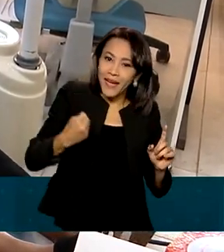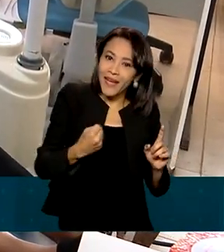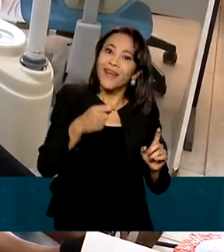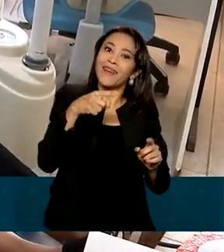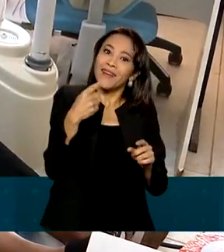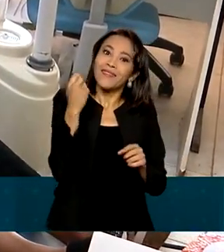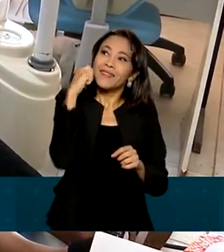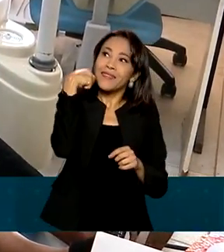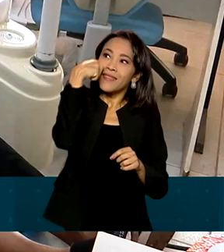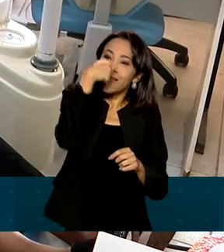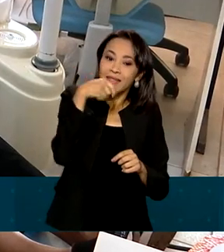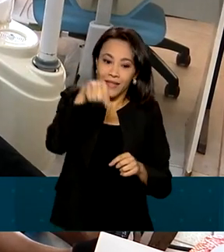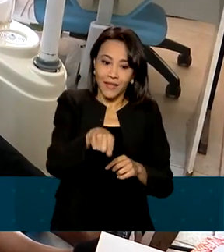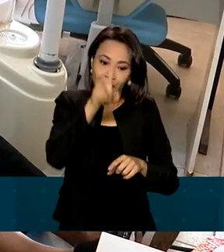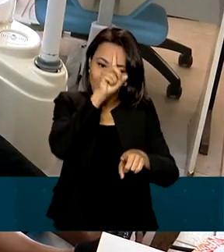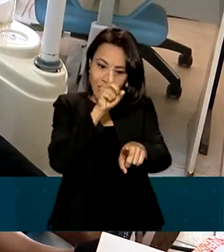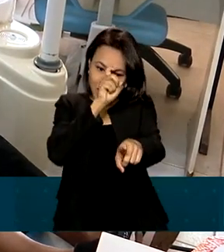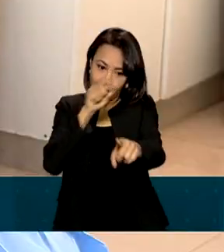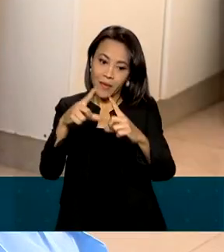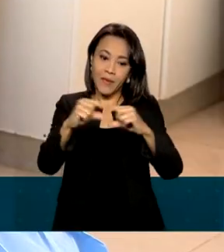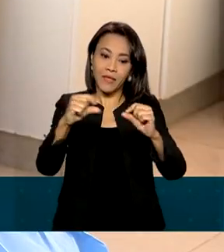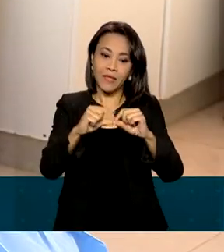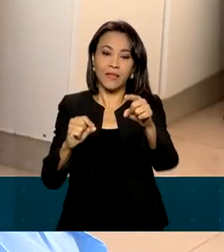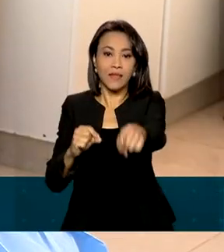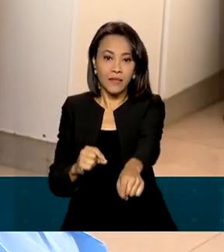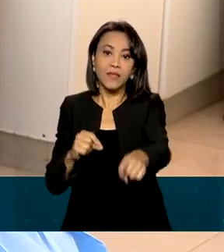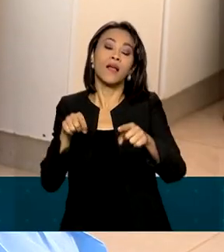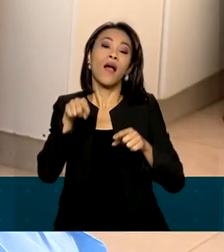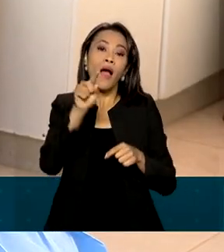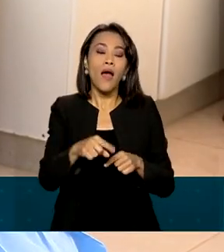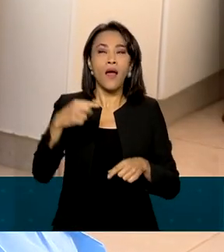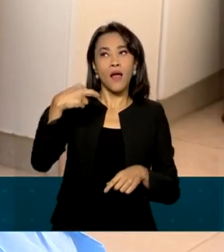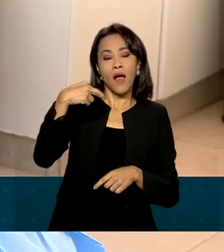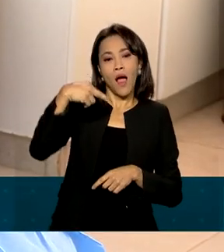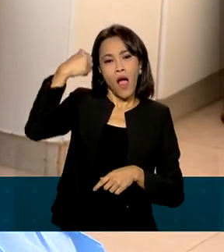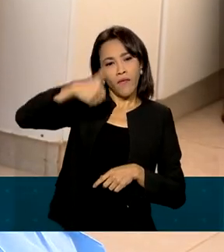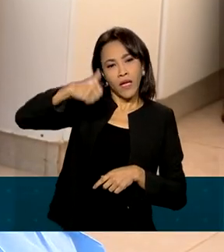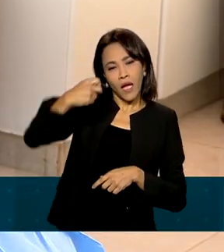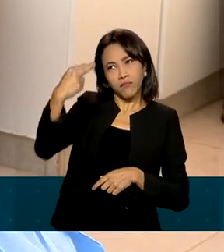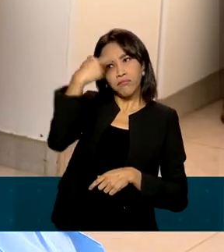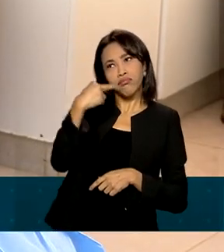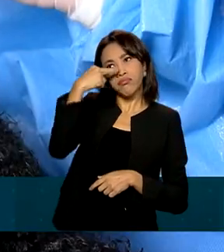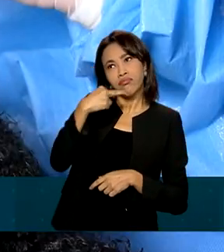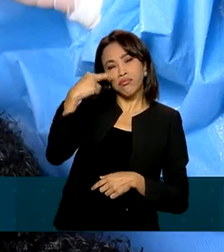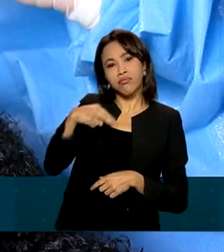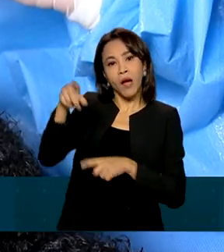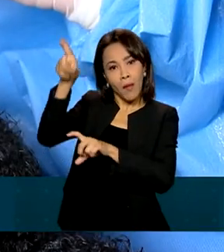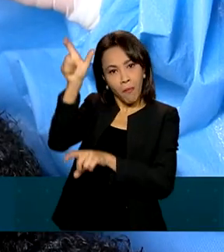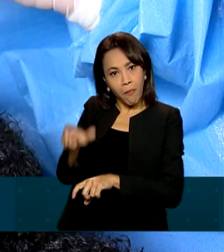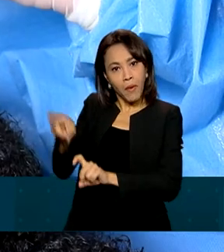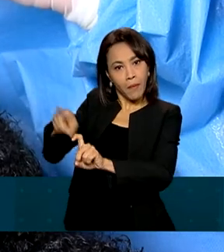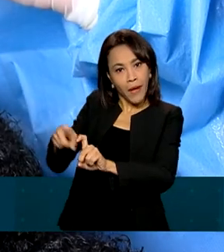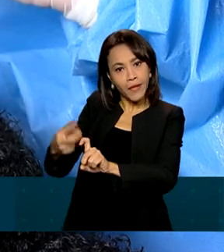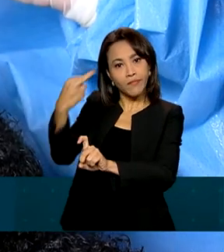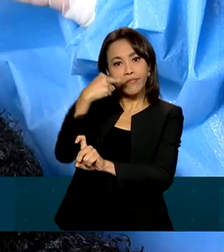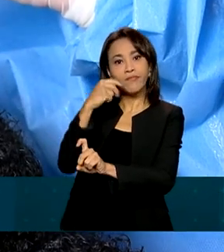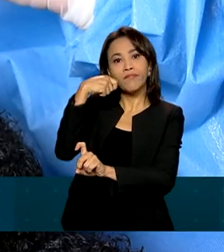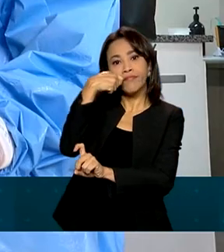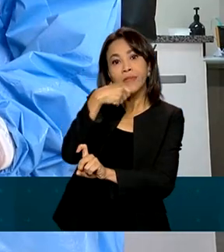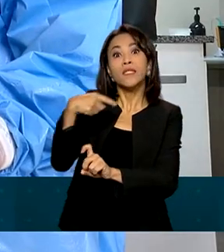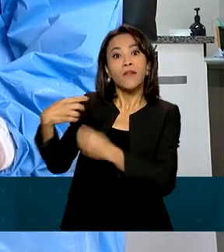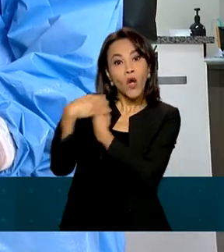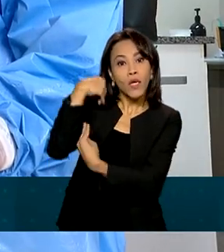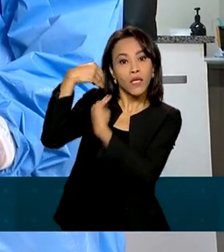nesta unidade básica de saúde em Brasília além de ser avaliada pelo cirurgião dentista ela também recebeu